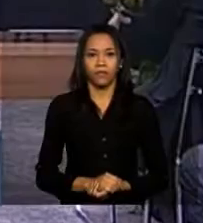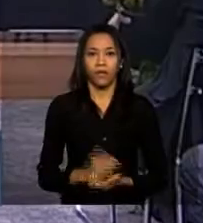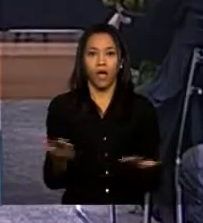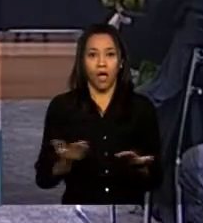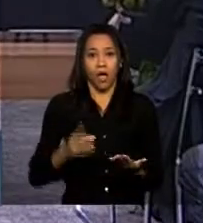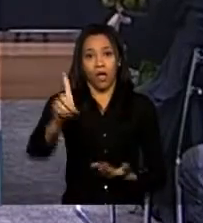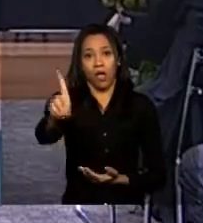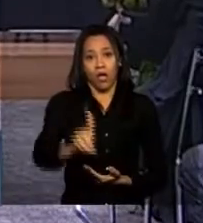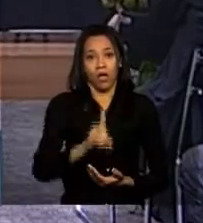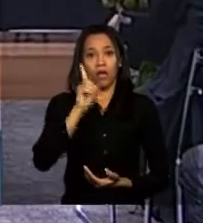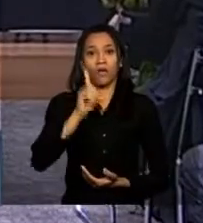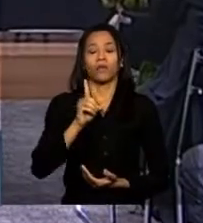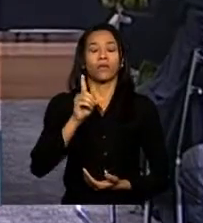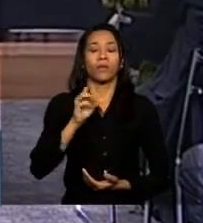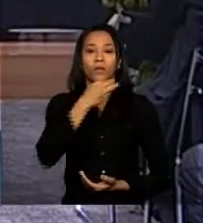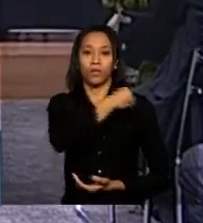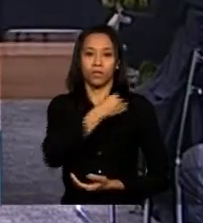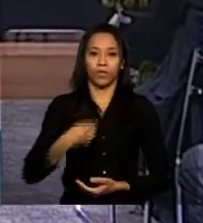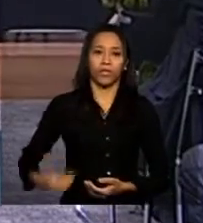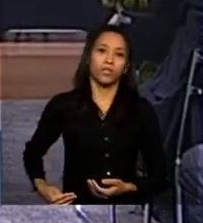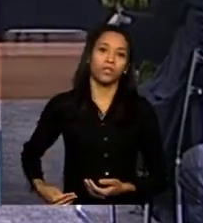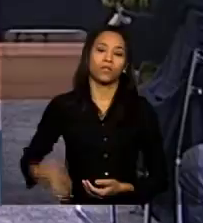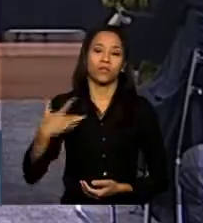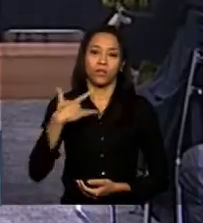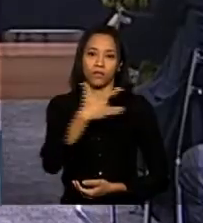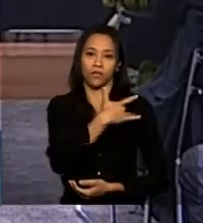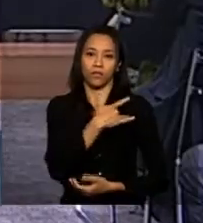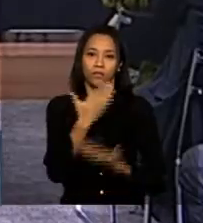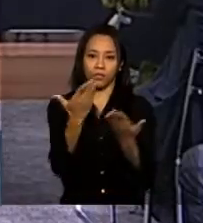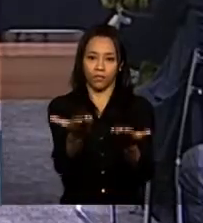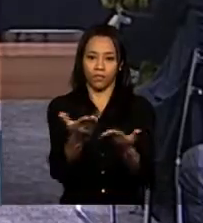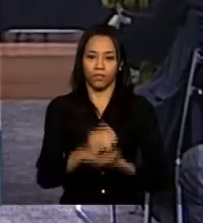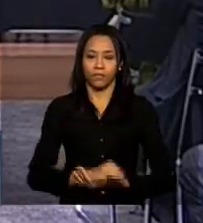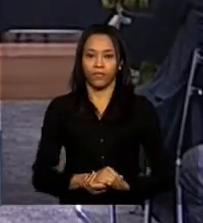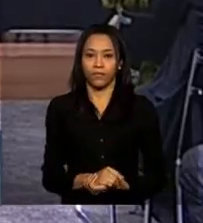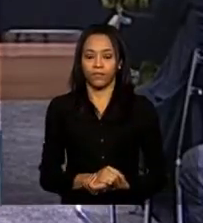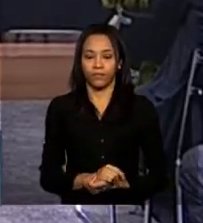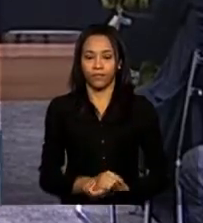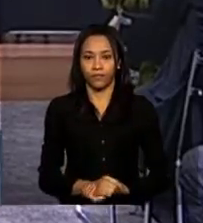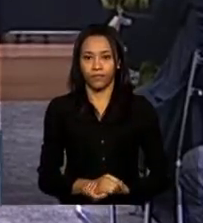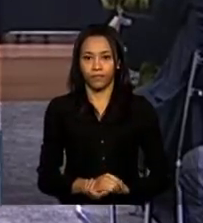Ouviremos agora o ministro de Estado da Saúde, Arthur Chior.